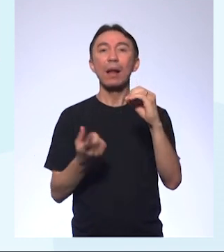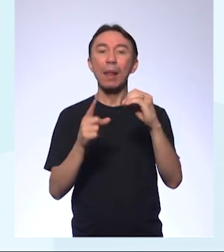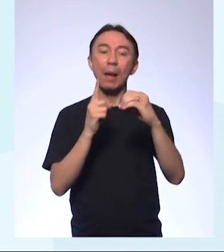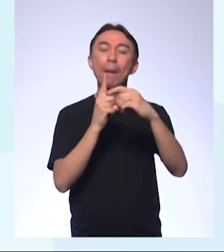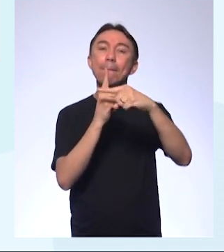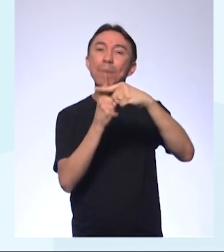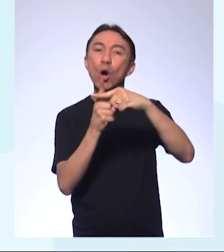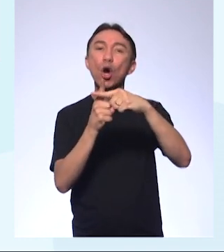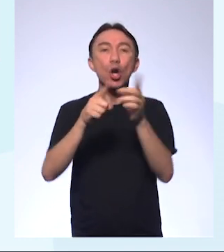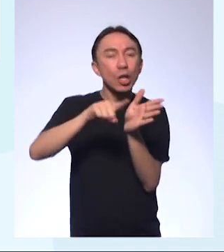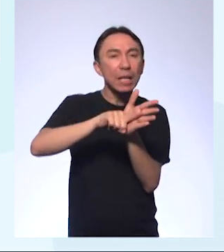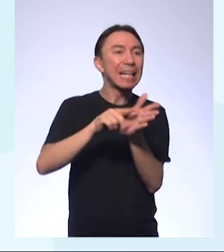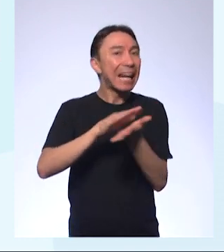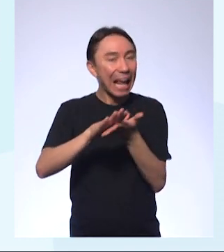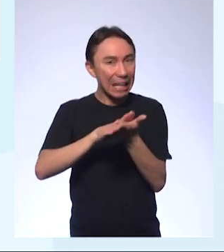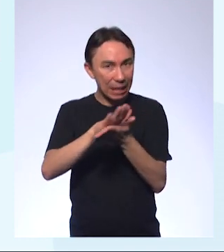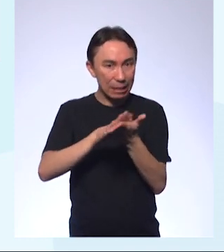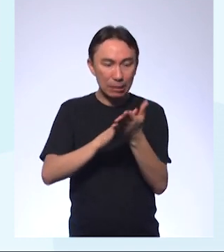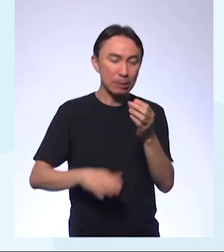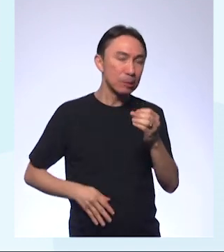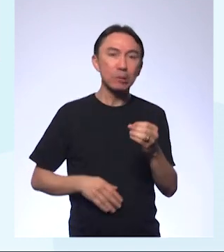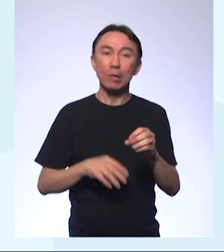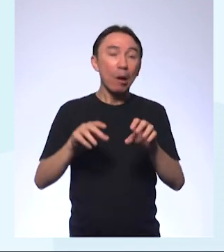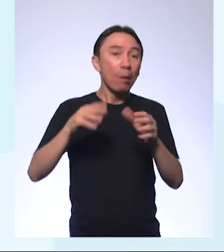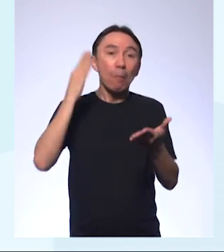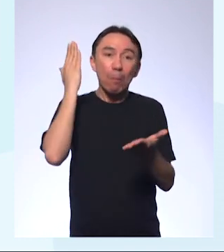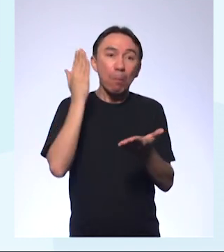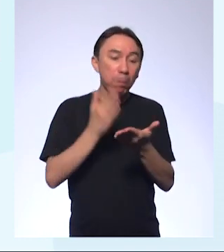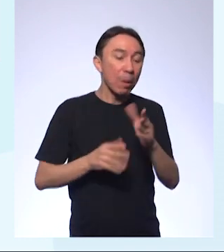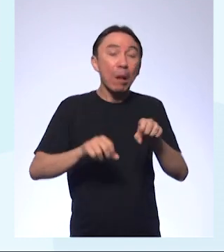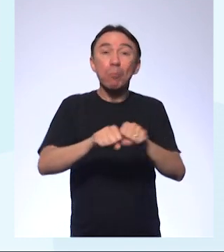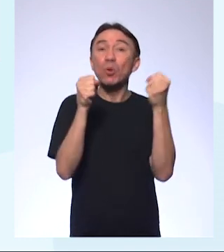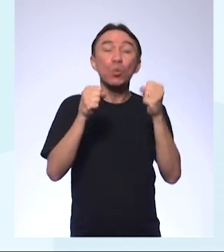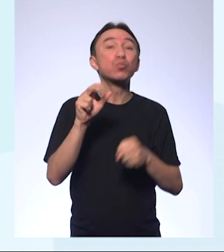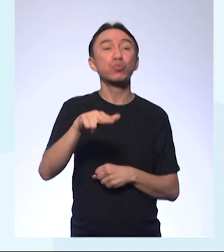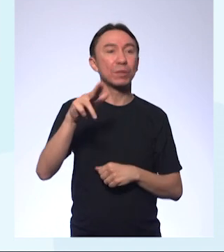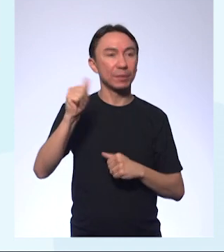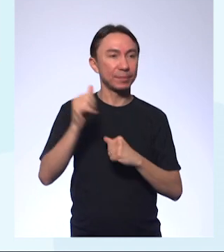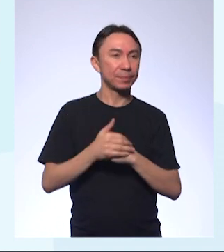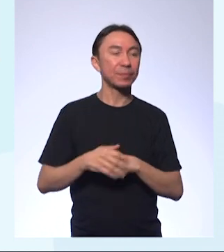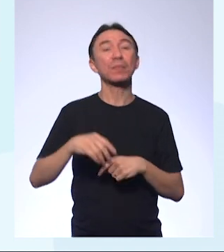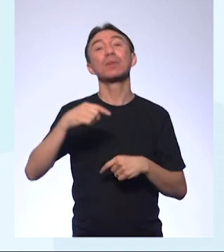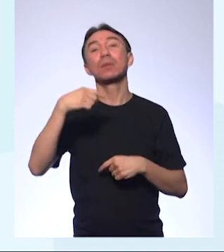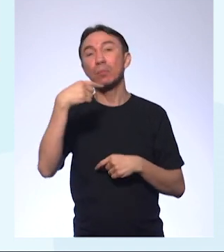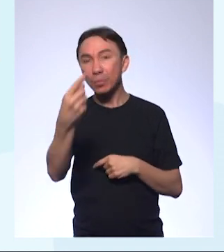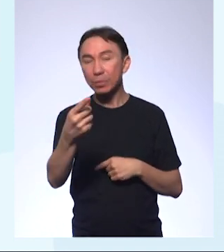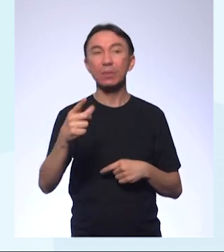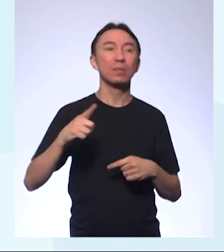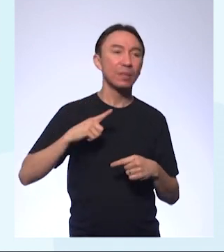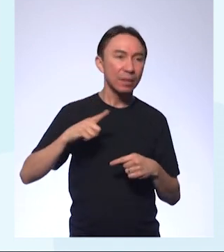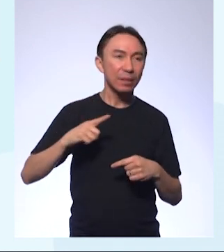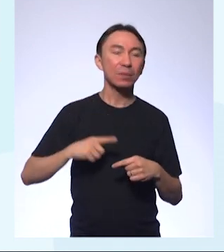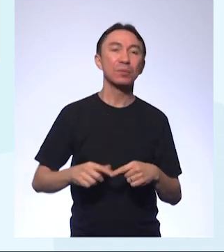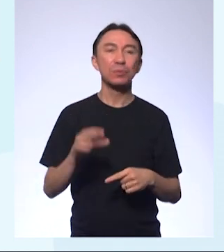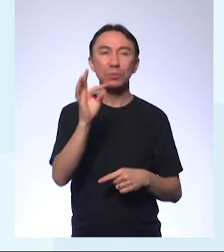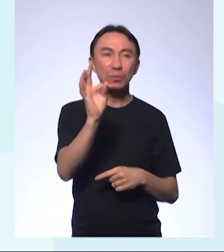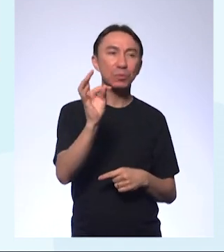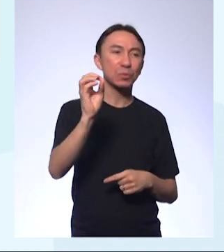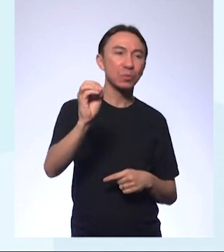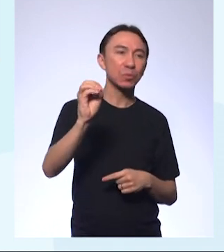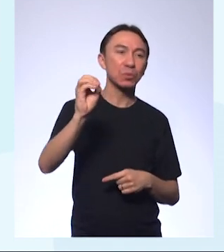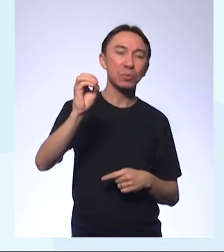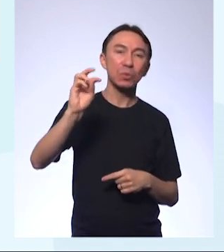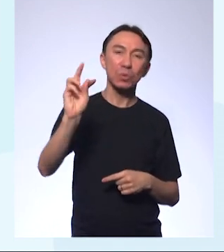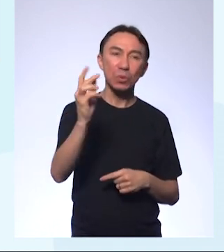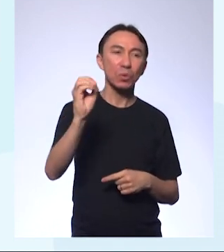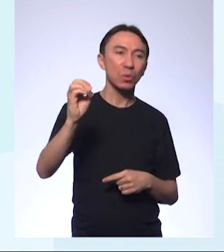maciço, indestrutível. Depois temos o modelo de Thomson, que acrescentou no modelo anterior os elétrons, então